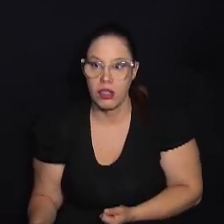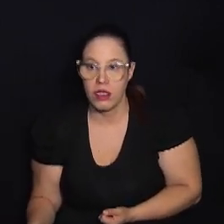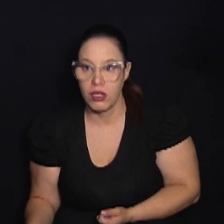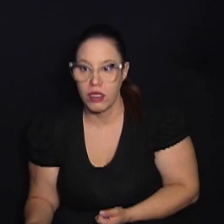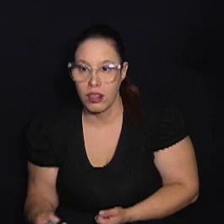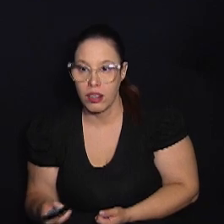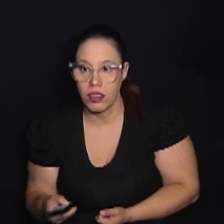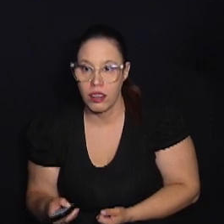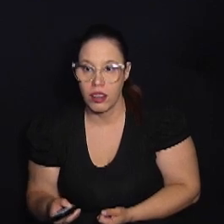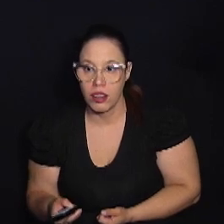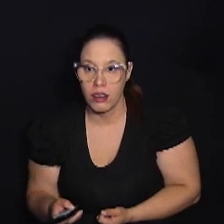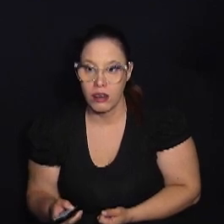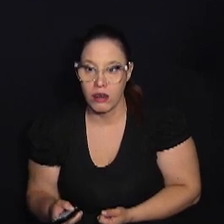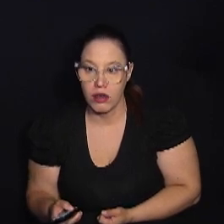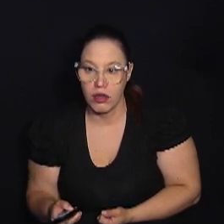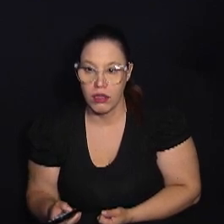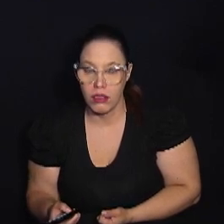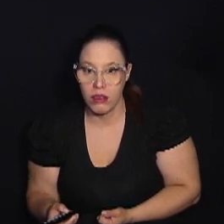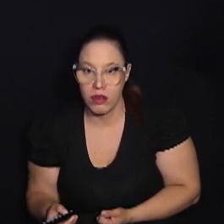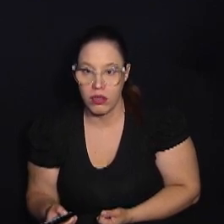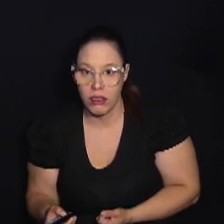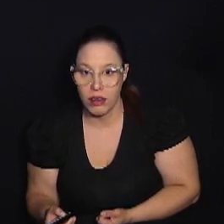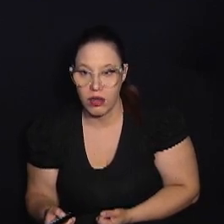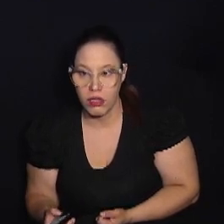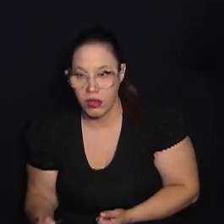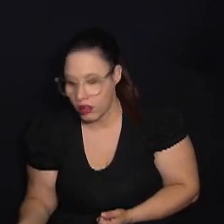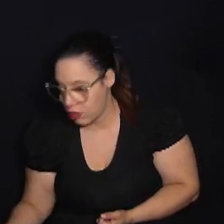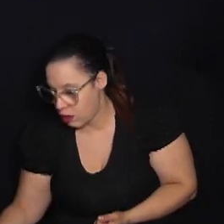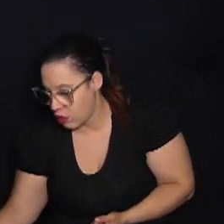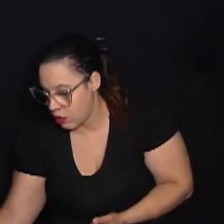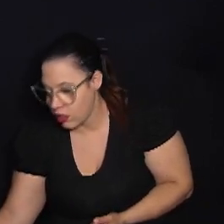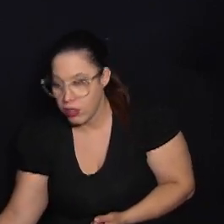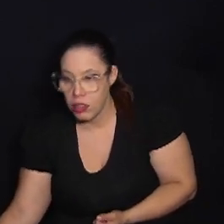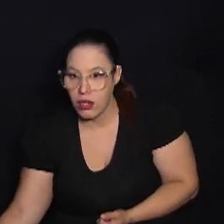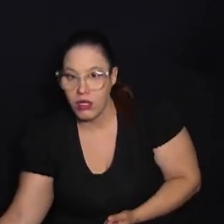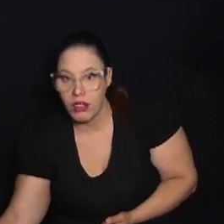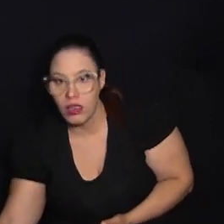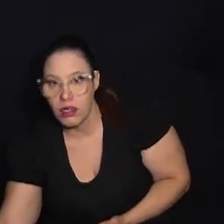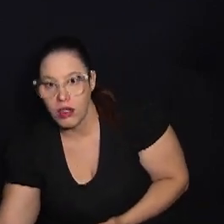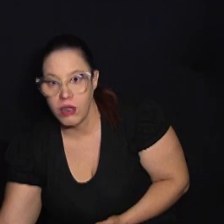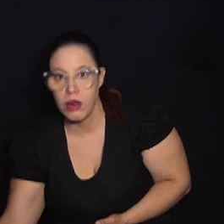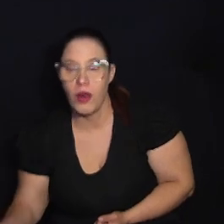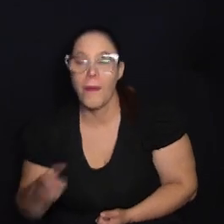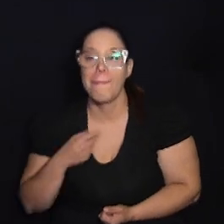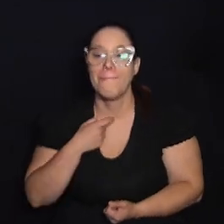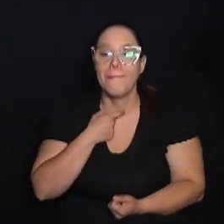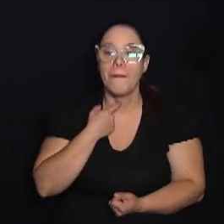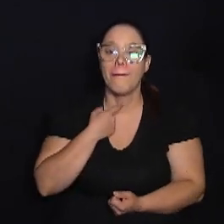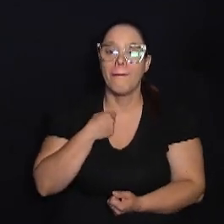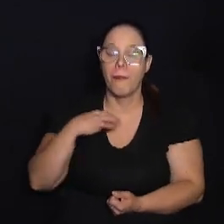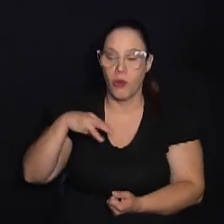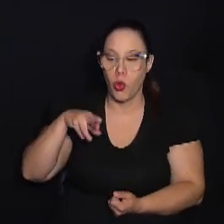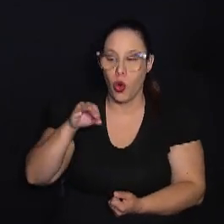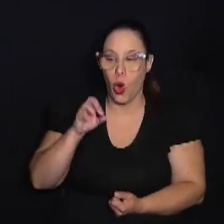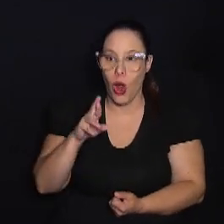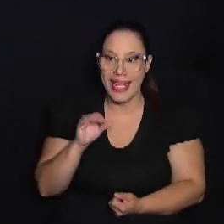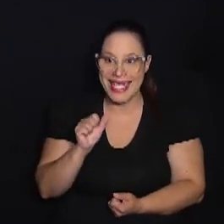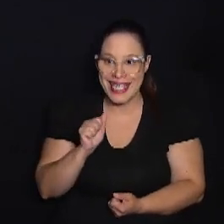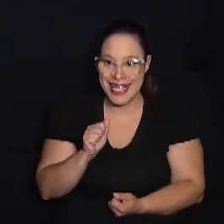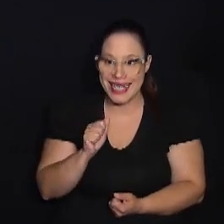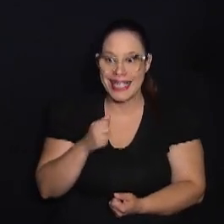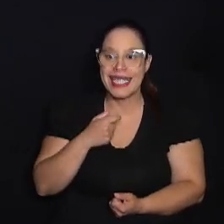chama epiteliais, que são os que acometem as mucosas. Então, lábio, a mucosa da boca, da